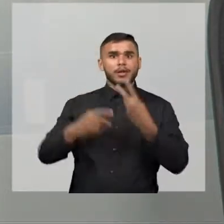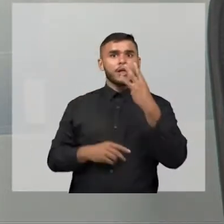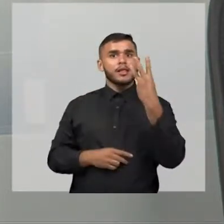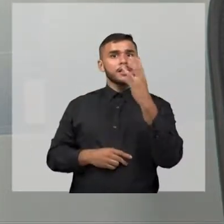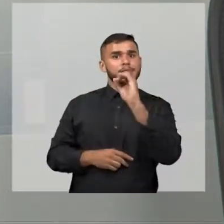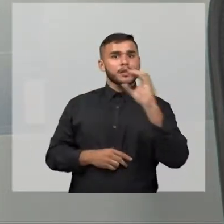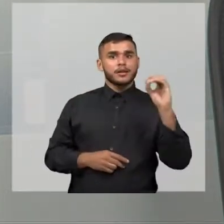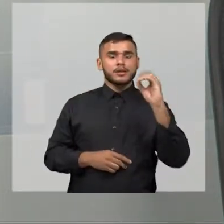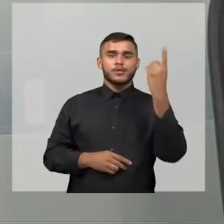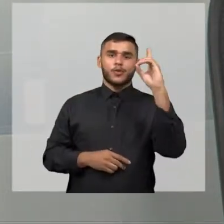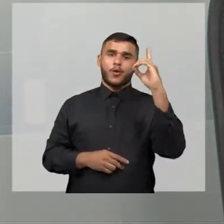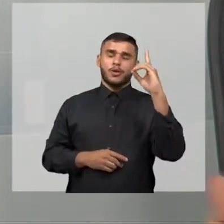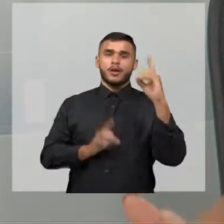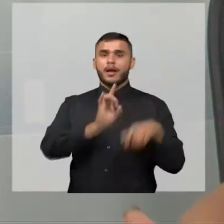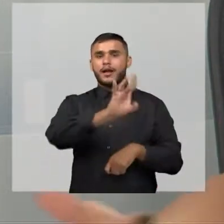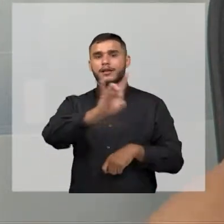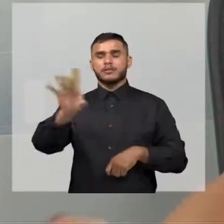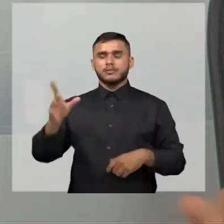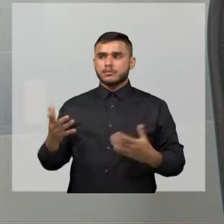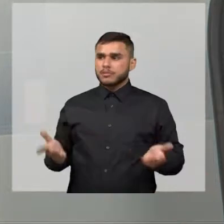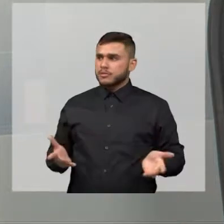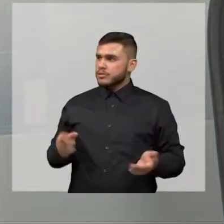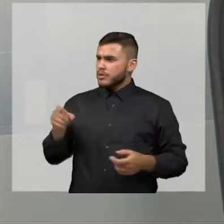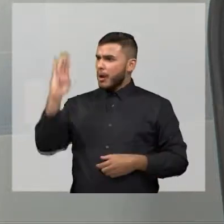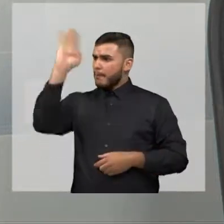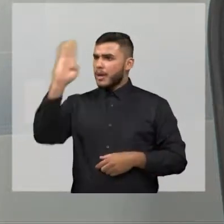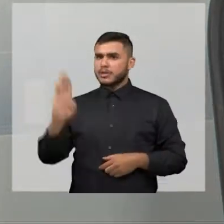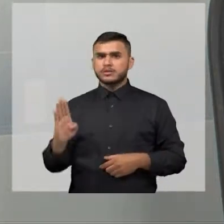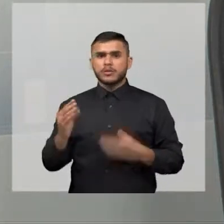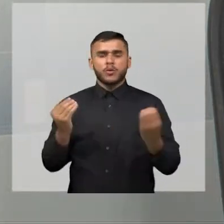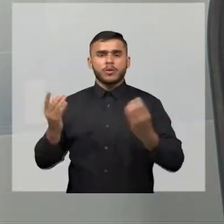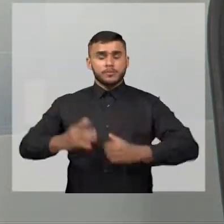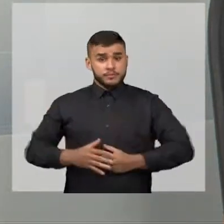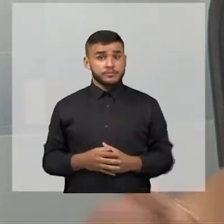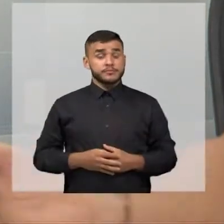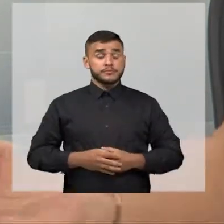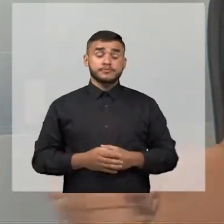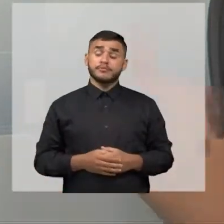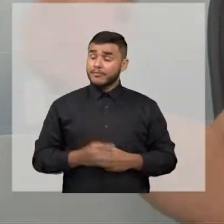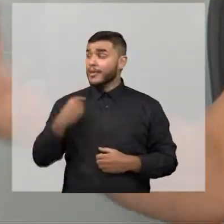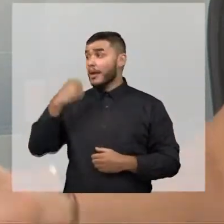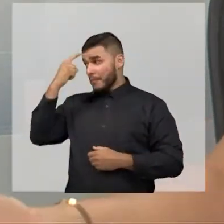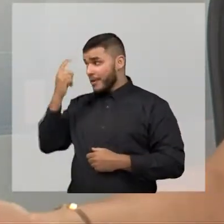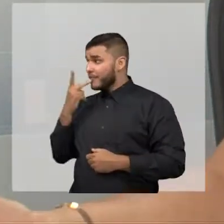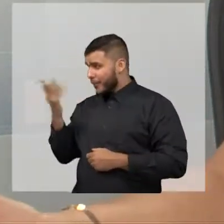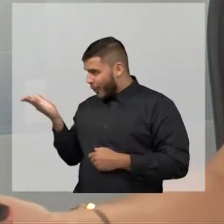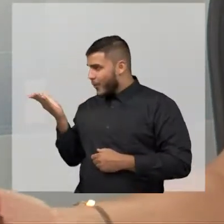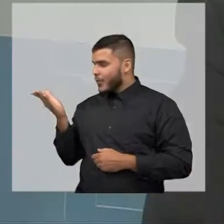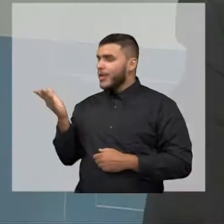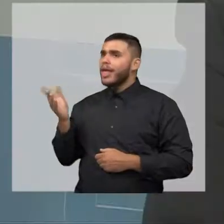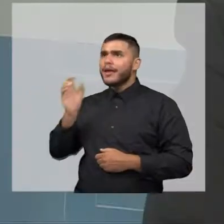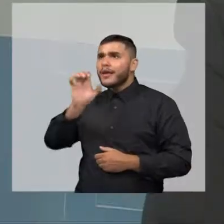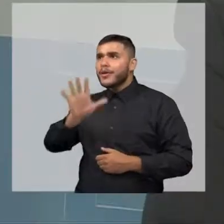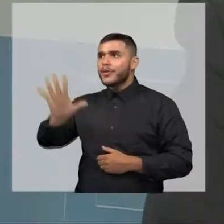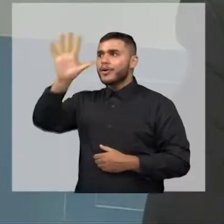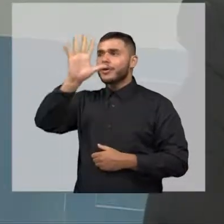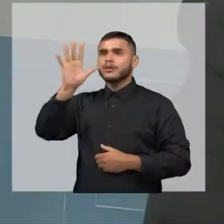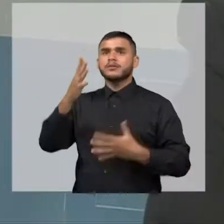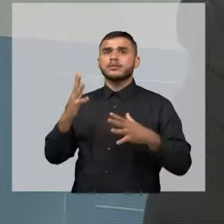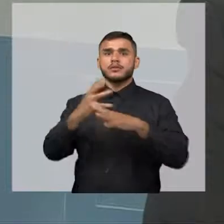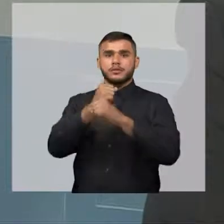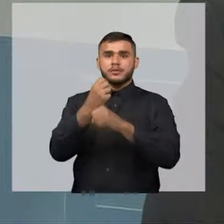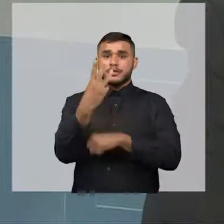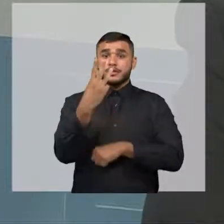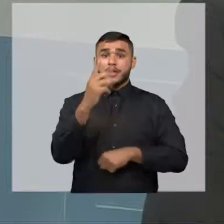que no Brasil. Lá eles gastam $300 por cabeça. Não dá nem para fazer esse cálculo na Europa, né? E se você pensar na Europa, que eu também fui ver esse